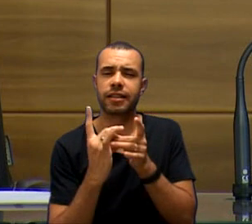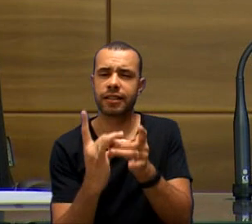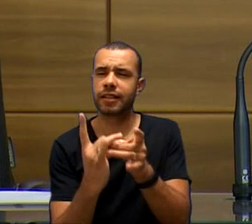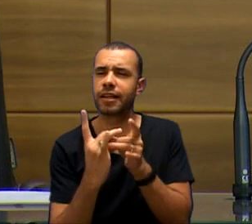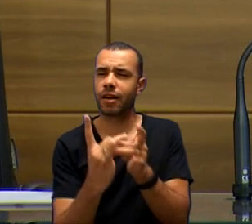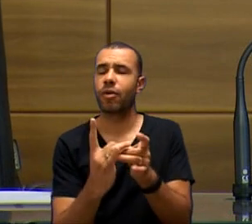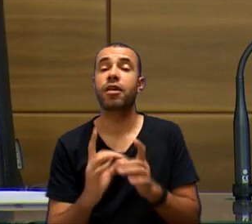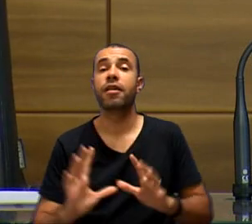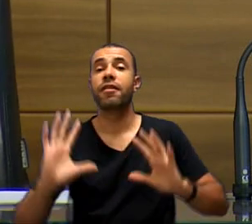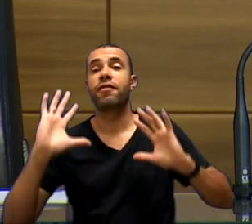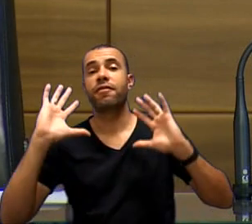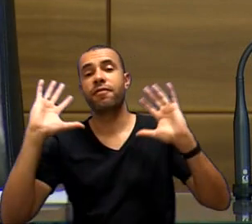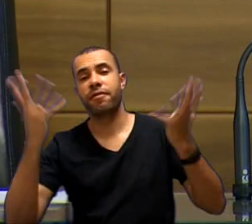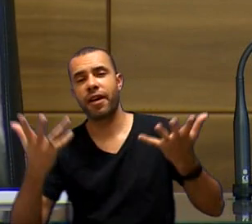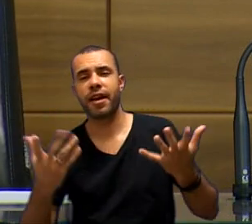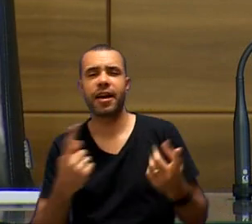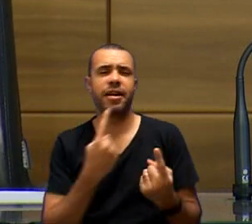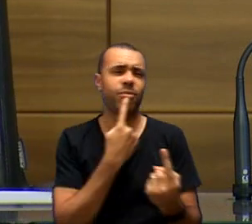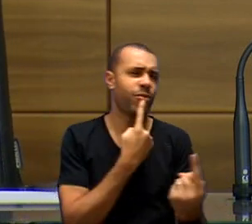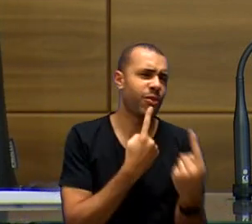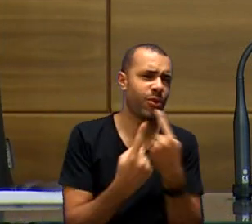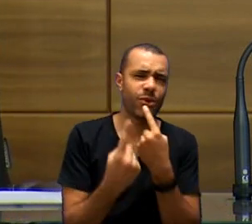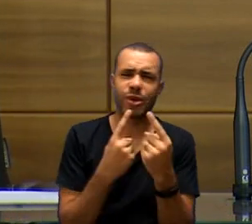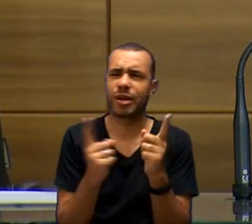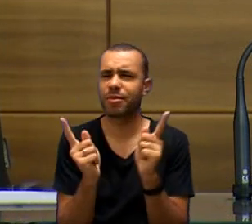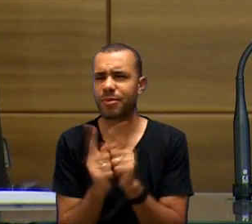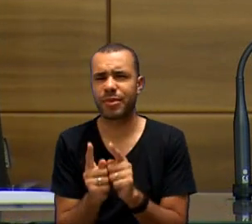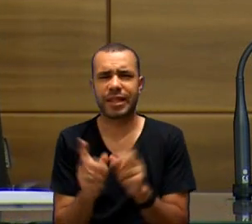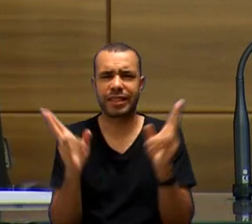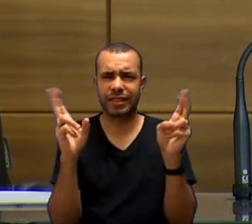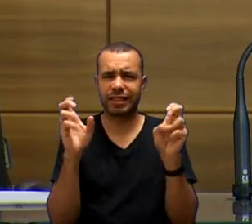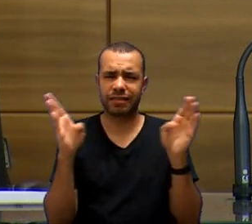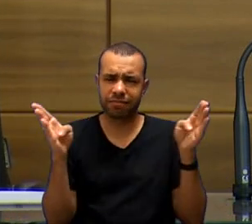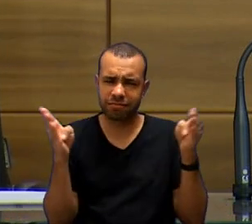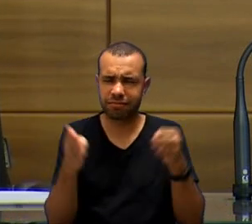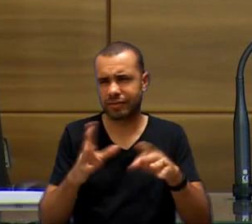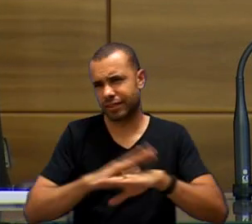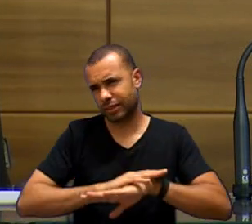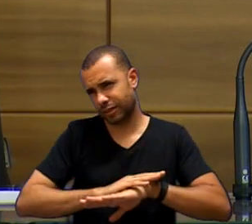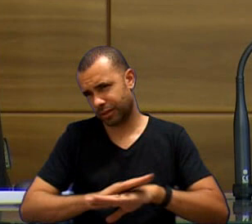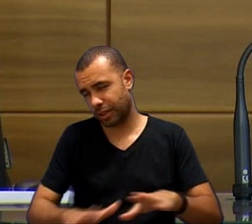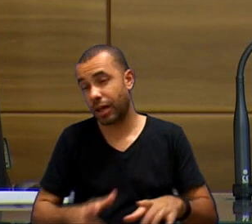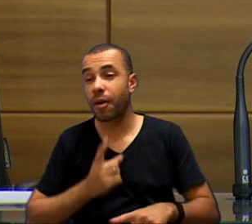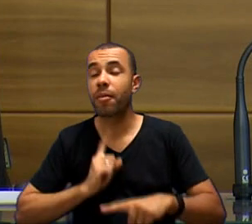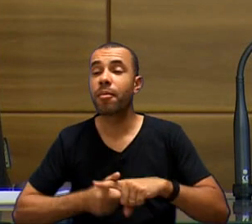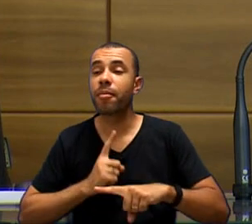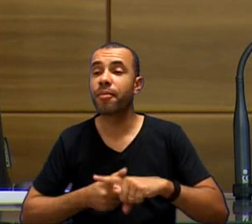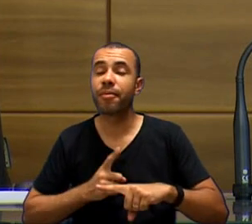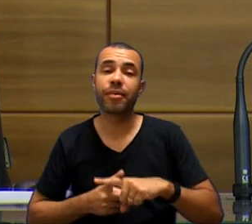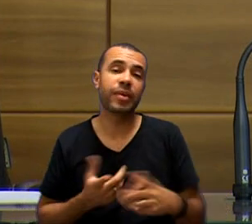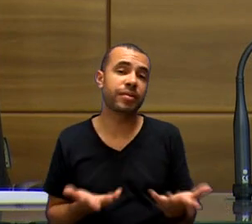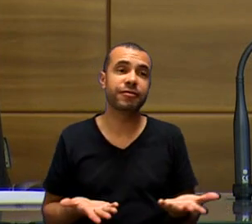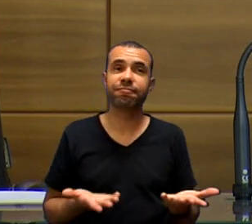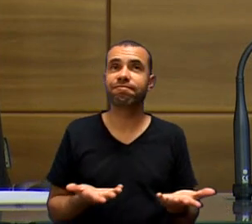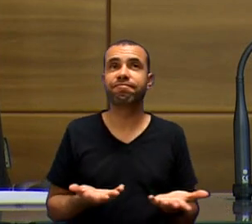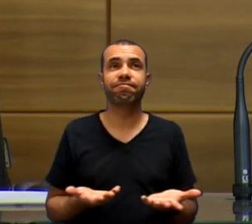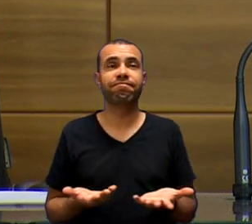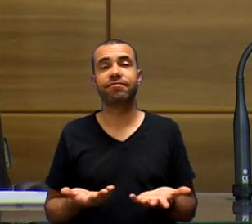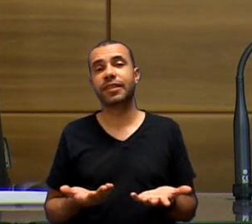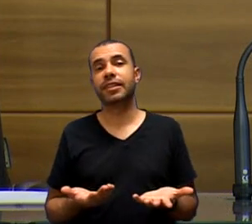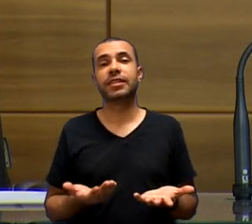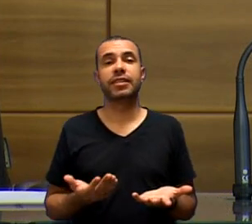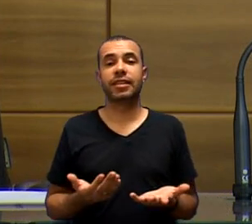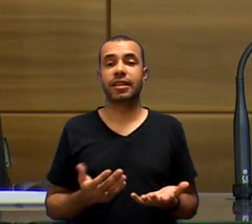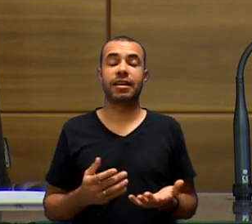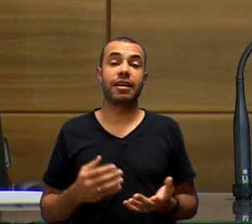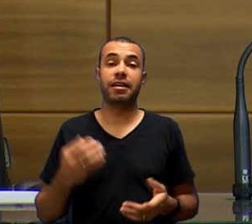mas algumas discussões prévias, alguns assuntos muito específicos. Até porque a participação que é